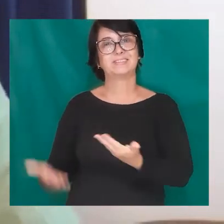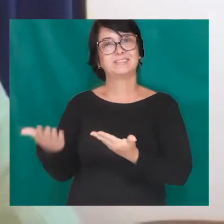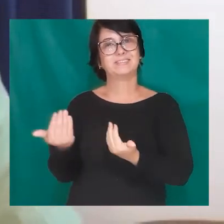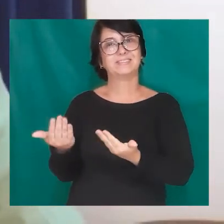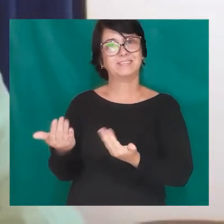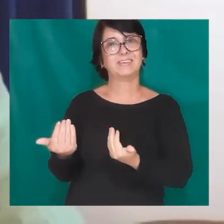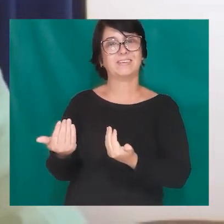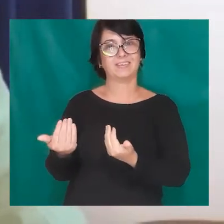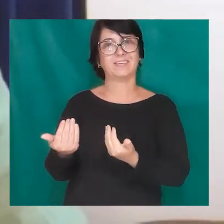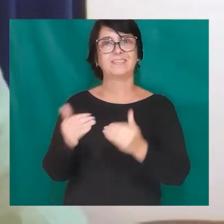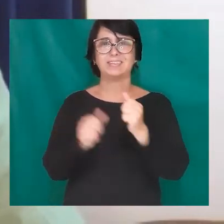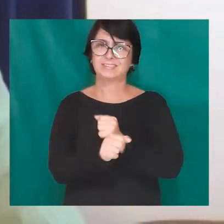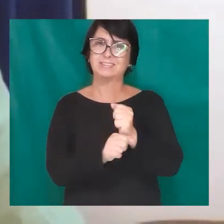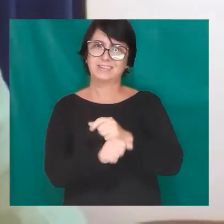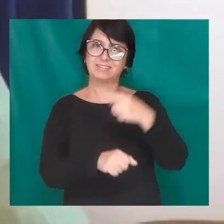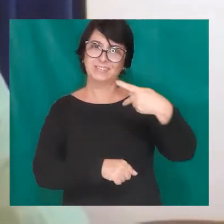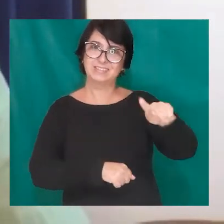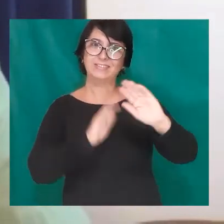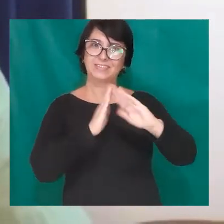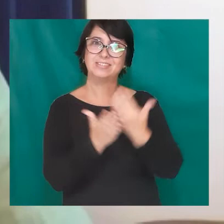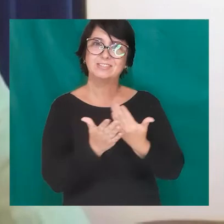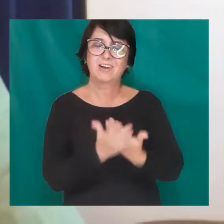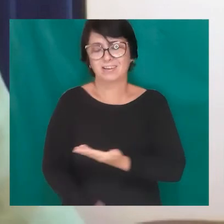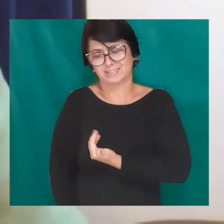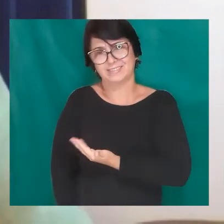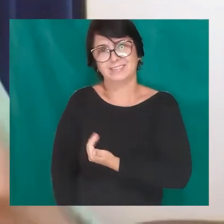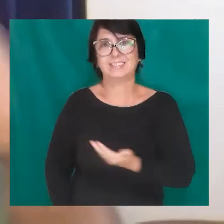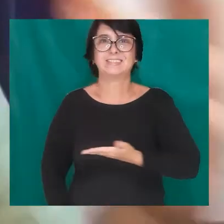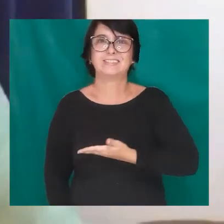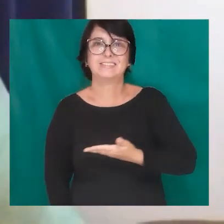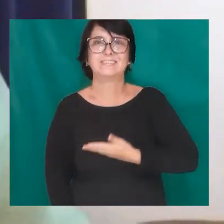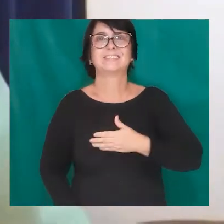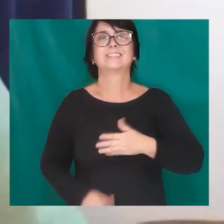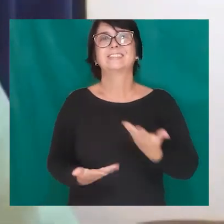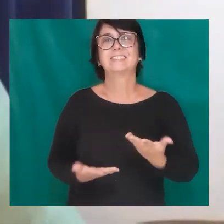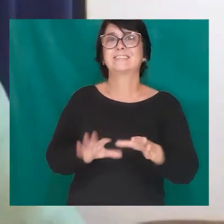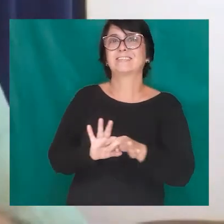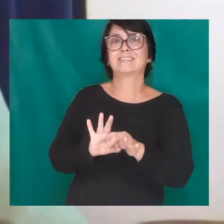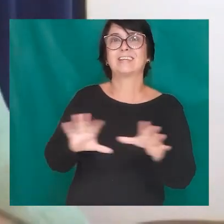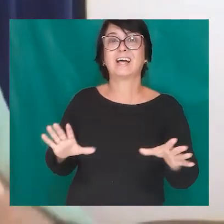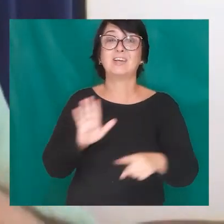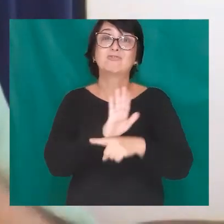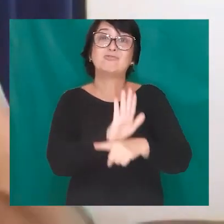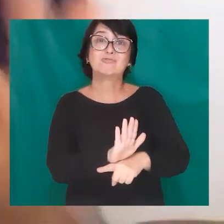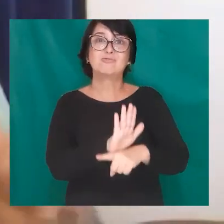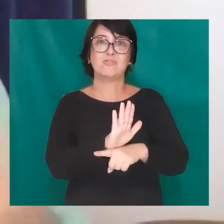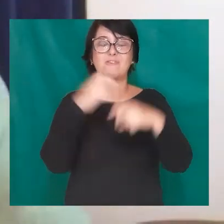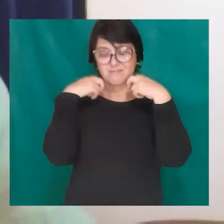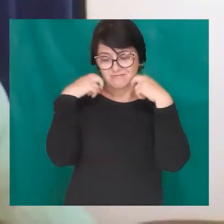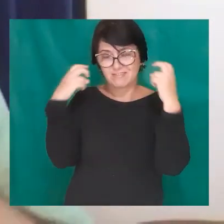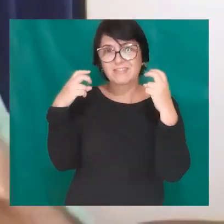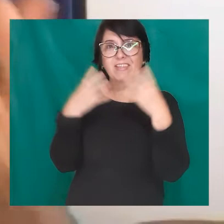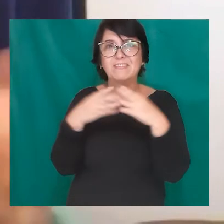que já está há alguns anos na tua escola, e que ele é um apaixonado, assim, pelos colegas, fez amigos. Acho que aquilo ajudou muito ele a se